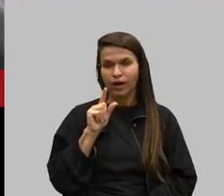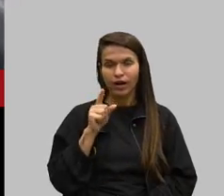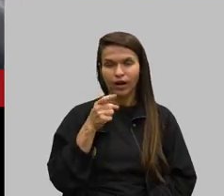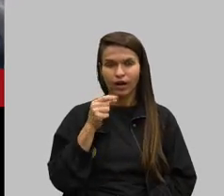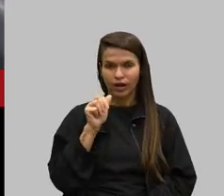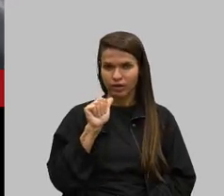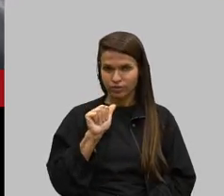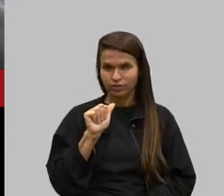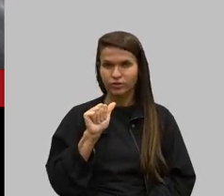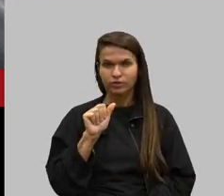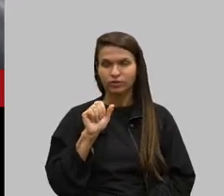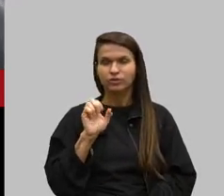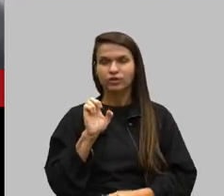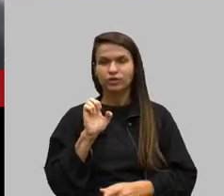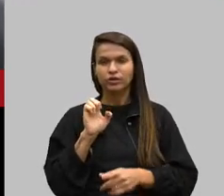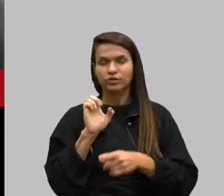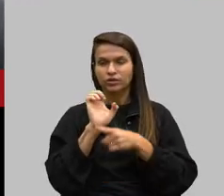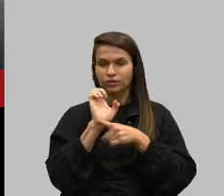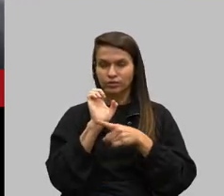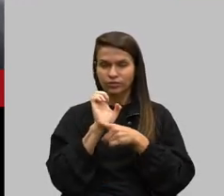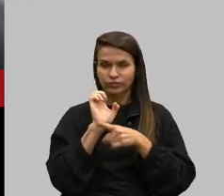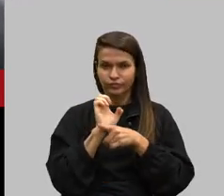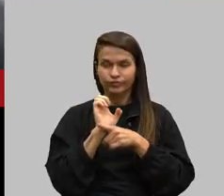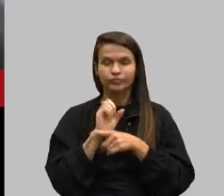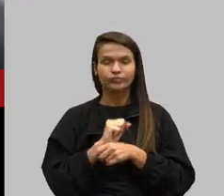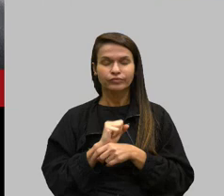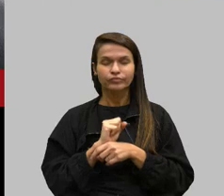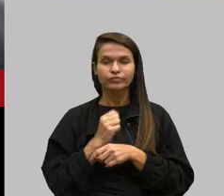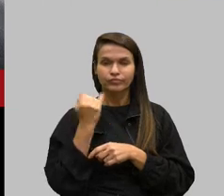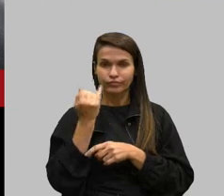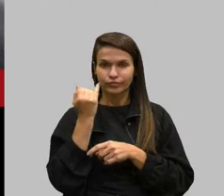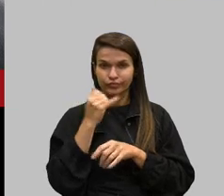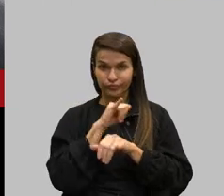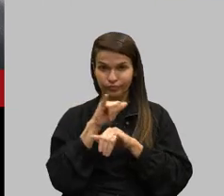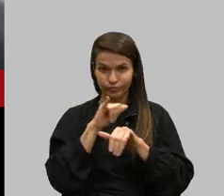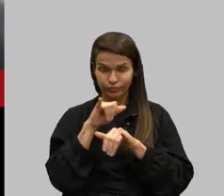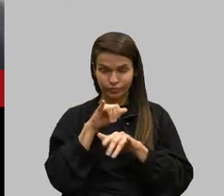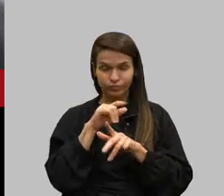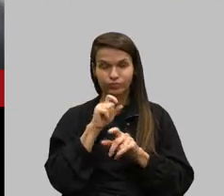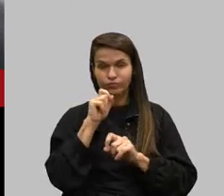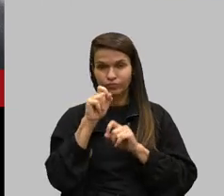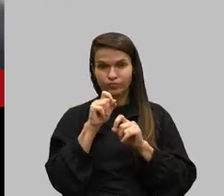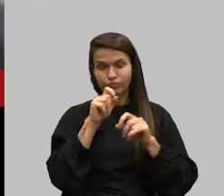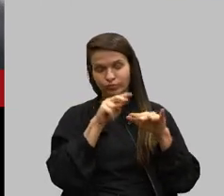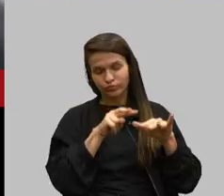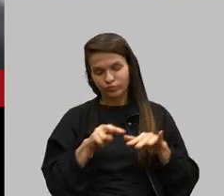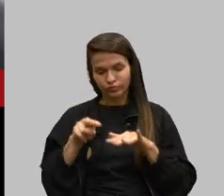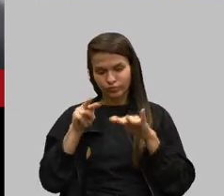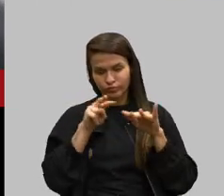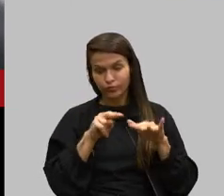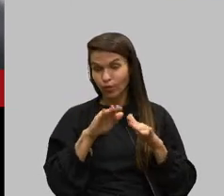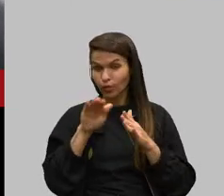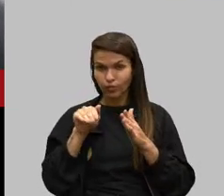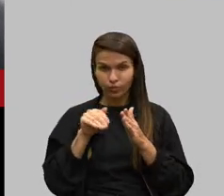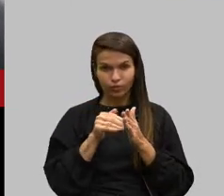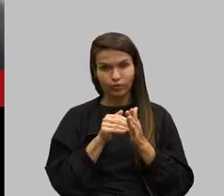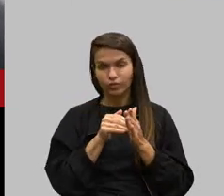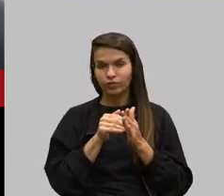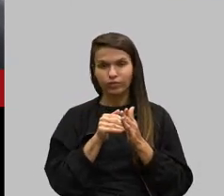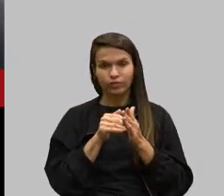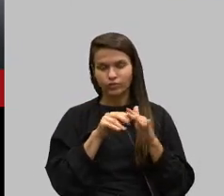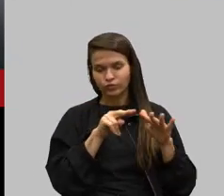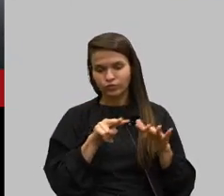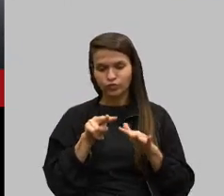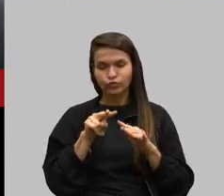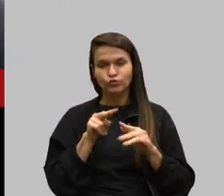Até porque temos todos isso é bom que fique claro todas as semanas quando não de duas em duas